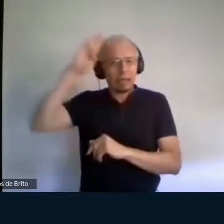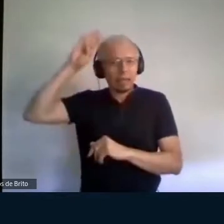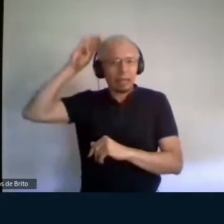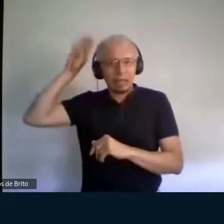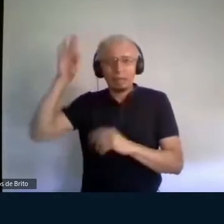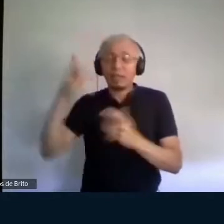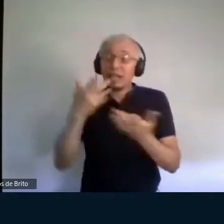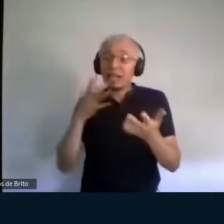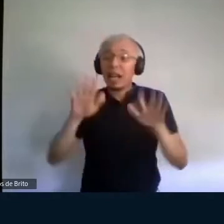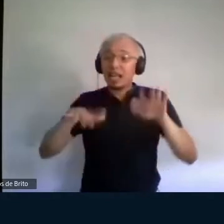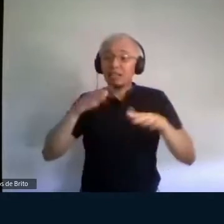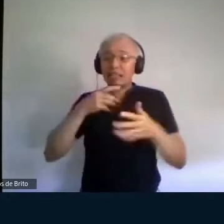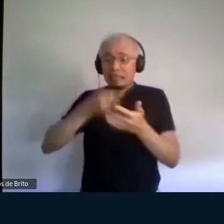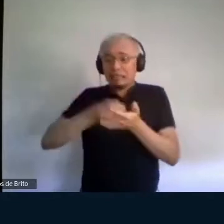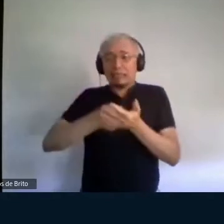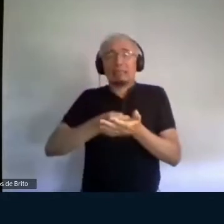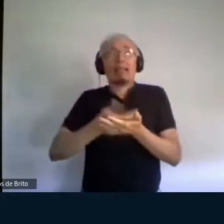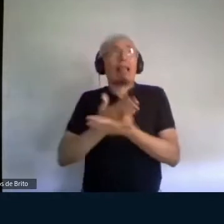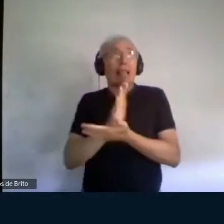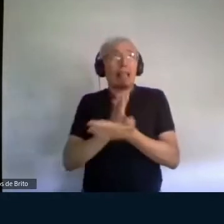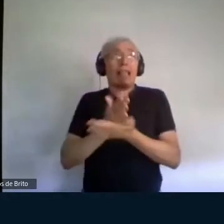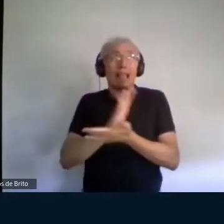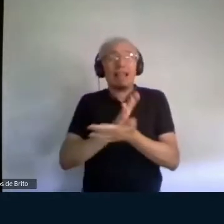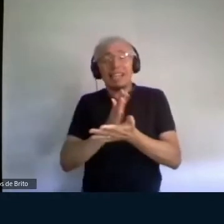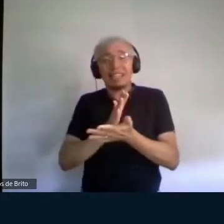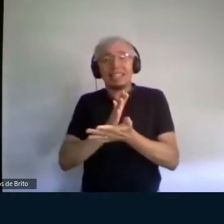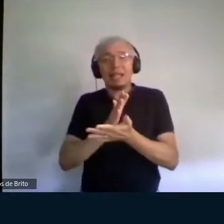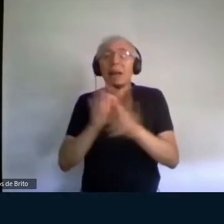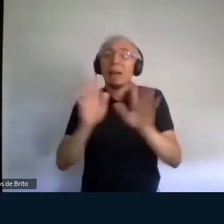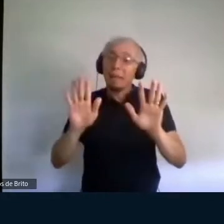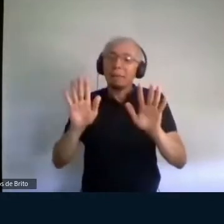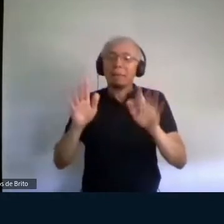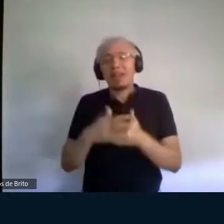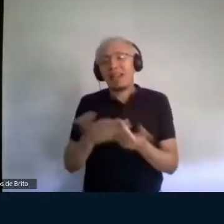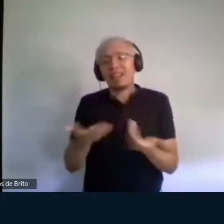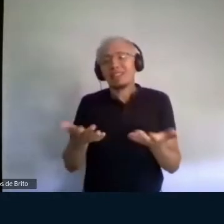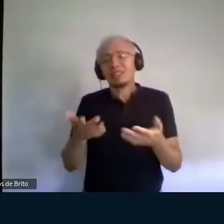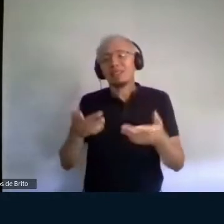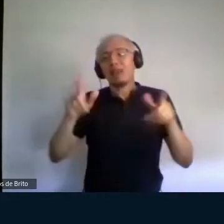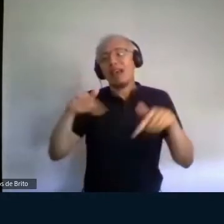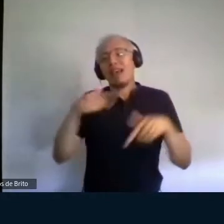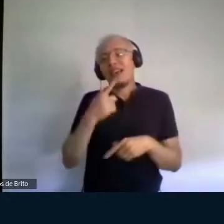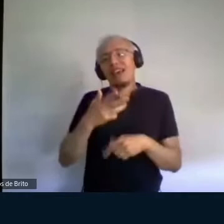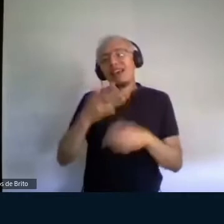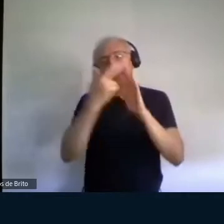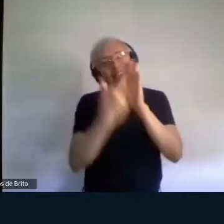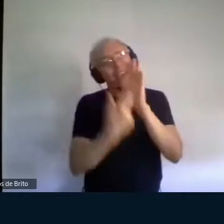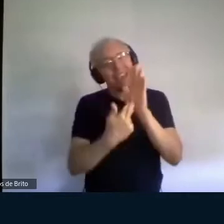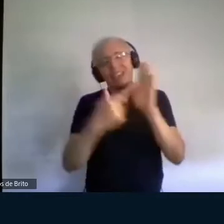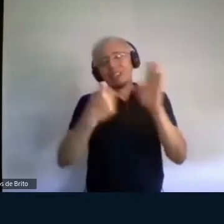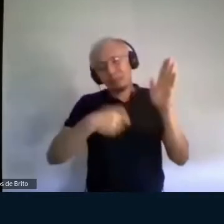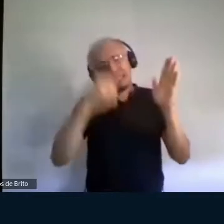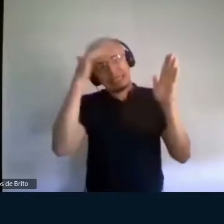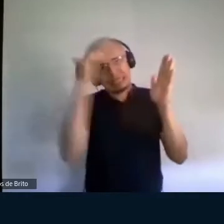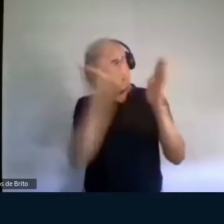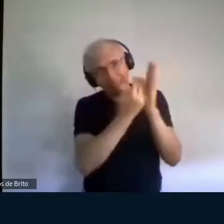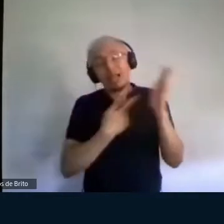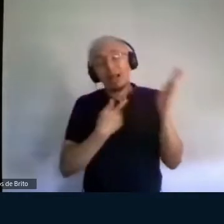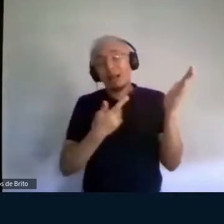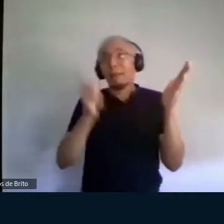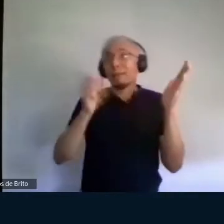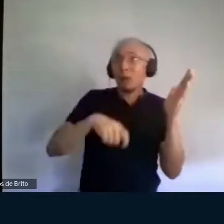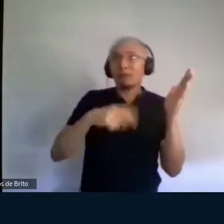vezes, rigorosas e chatas, né? Mas é assim, o nosso mundo é cheio de regras, de pode e não pode.